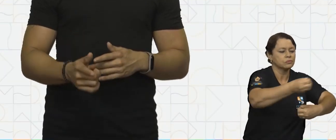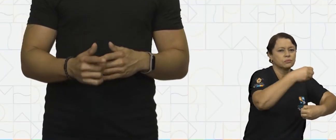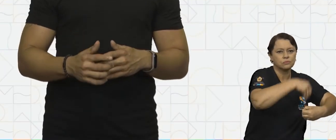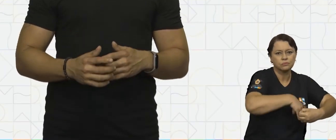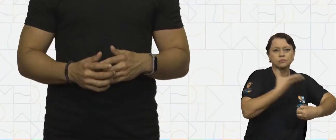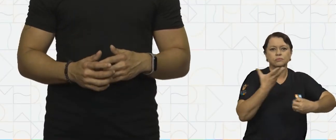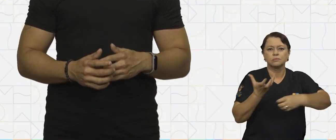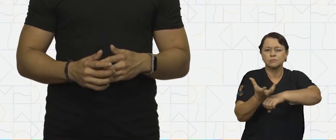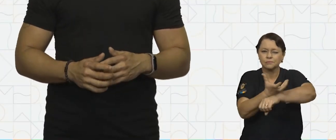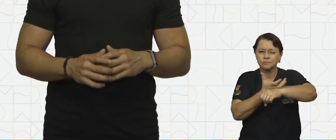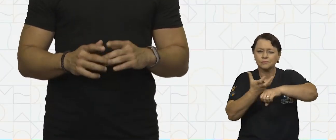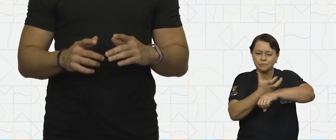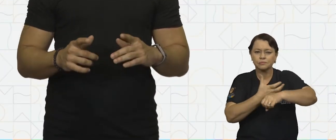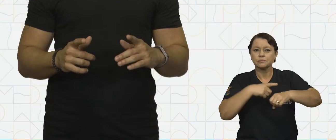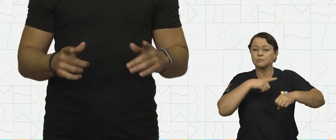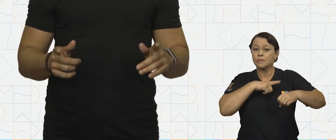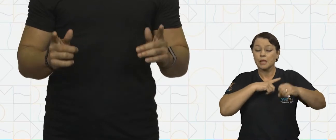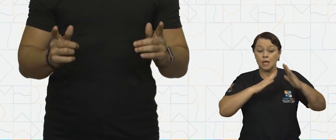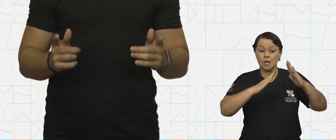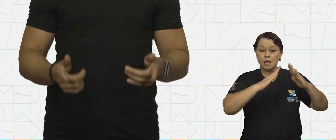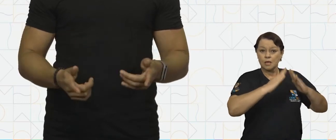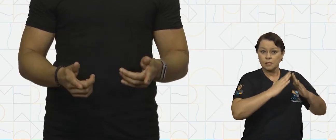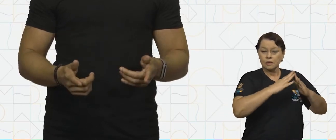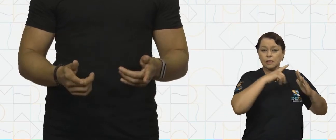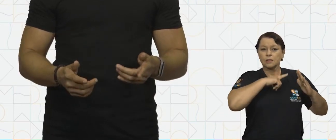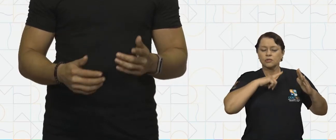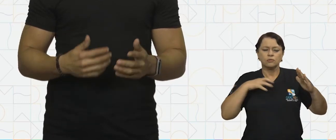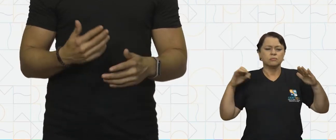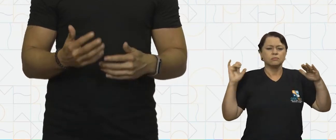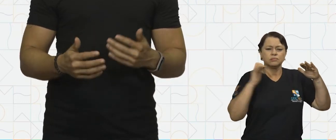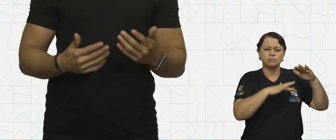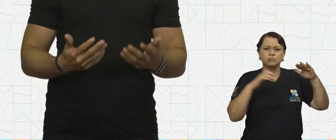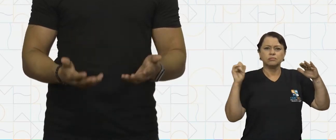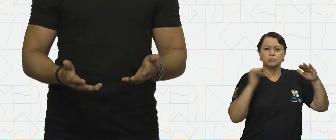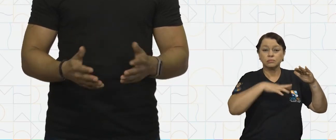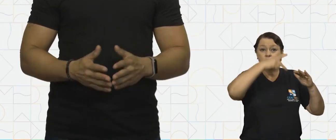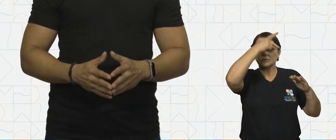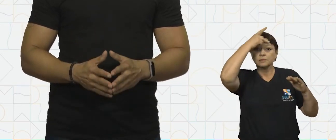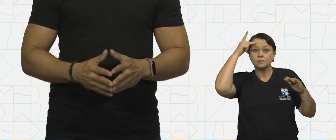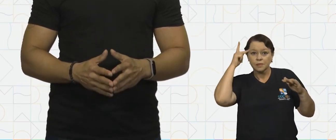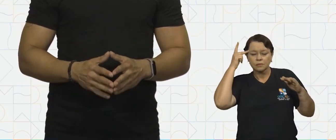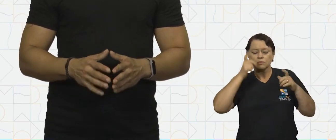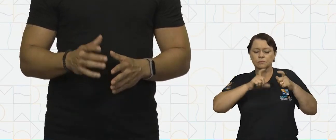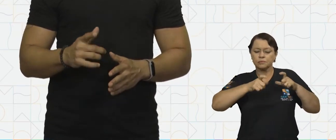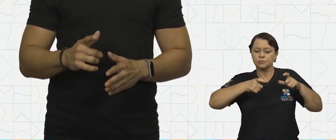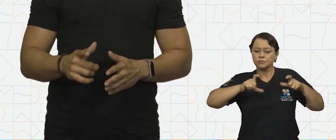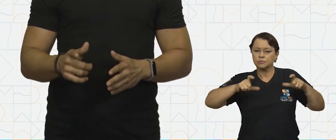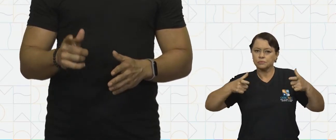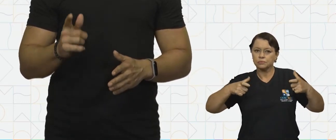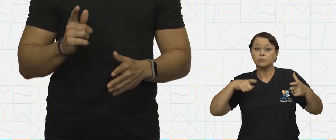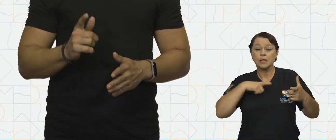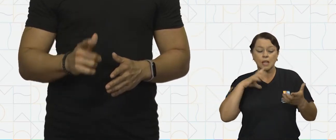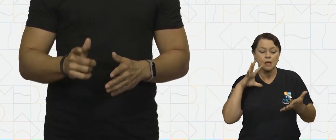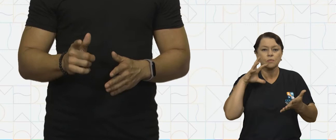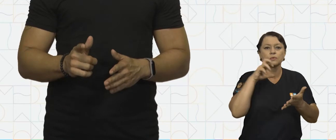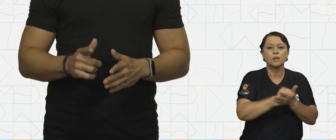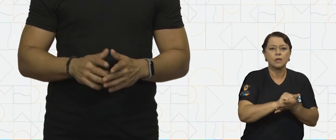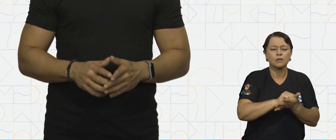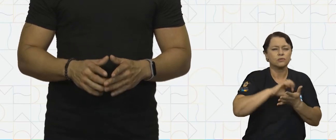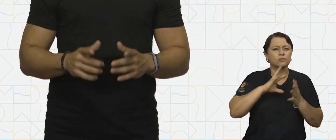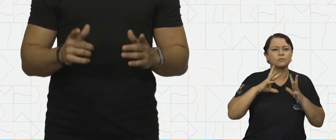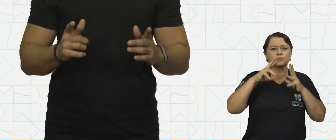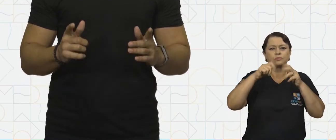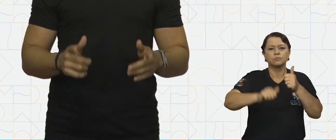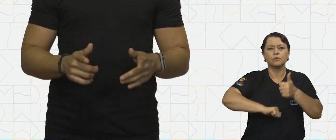recebiam muitas pessoas e se transformaram em cidades complexas, com o aumento do fluxo de pessoas. Temos registros por toda a